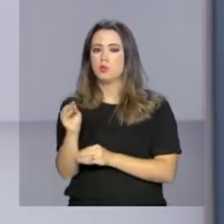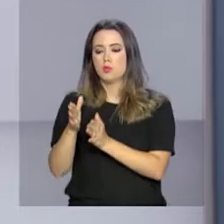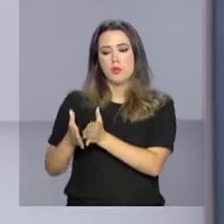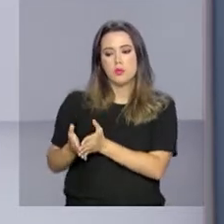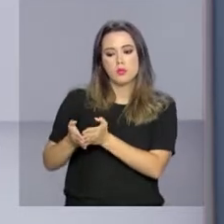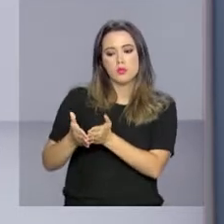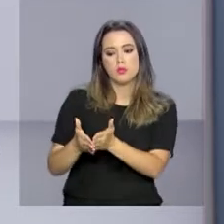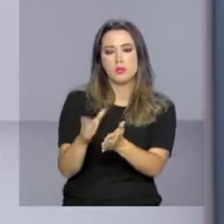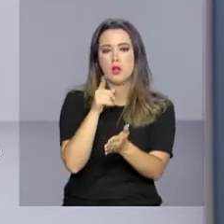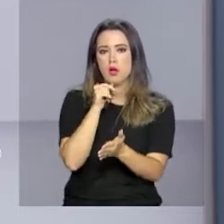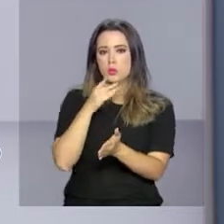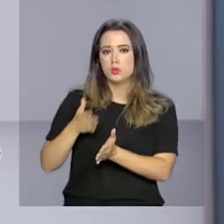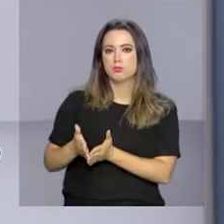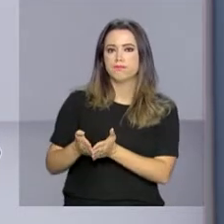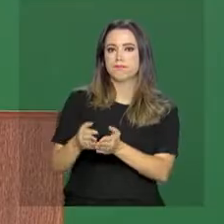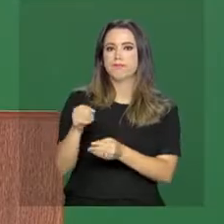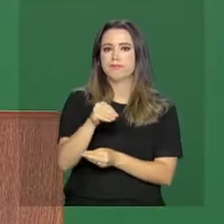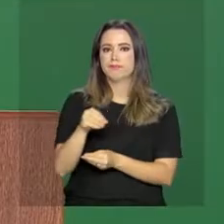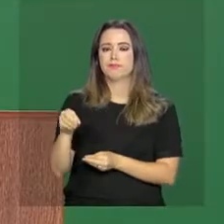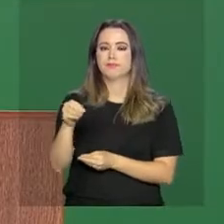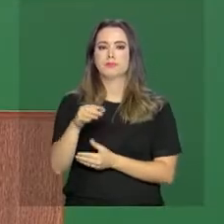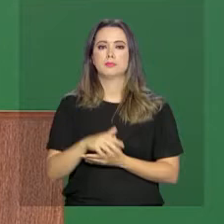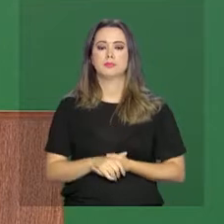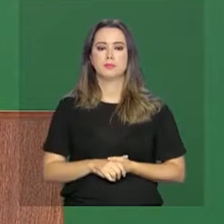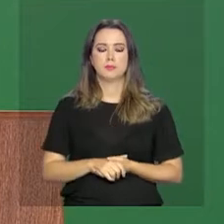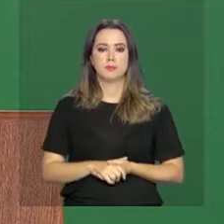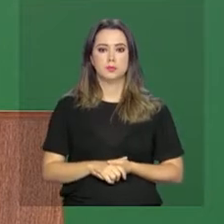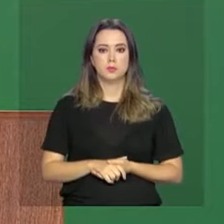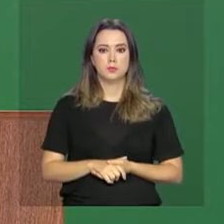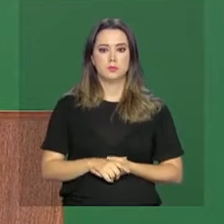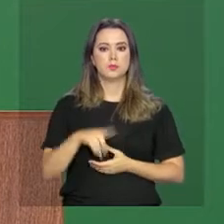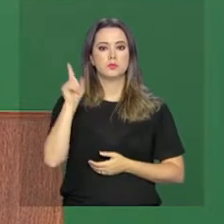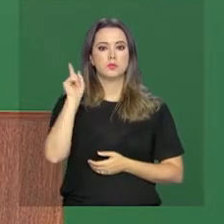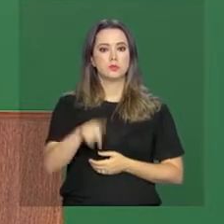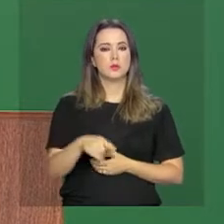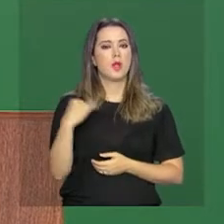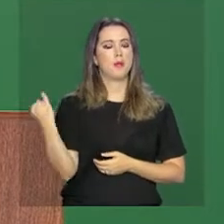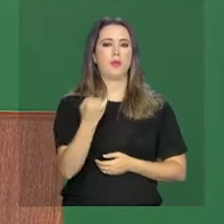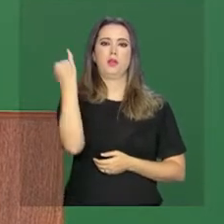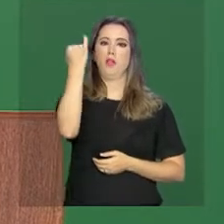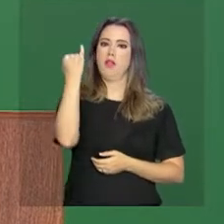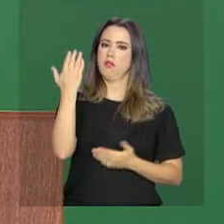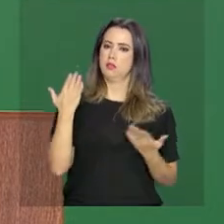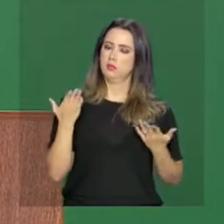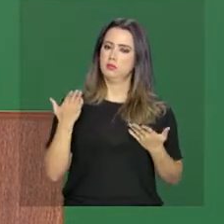de reservas marinhas. Eu acho que isso é um pouco ímpar, penso eu,